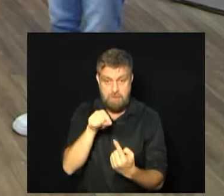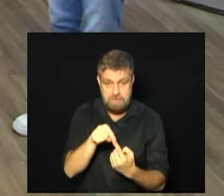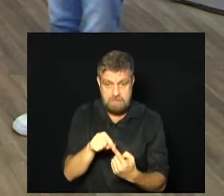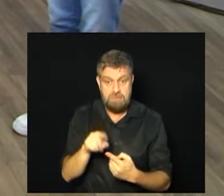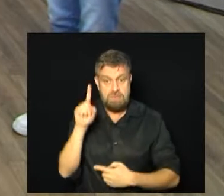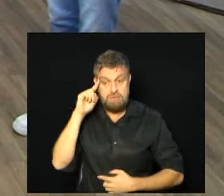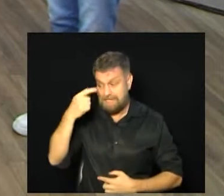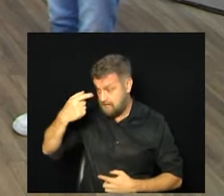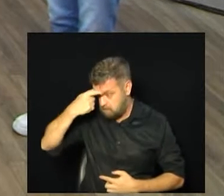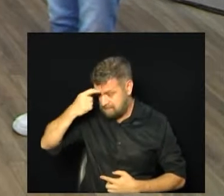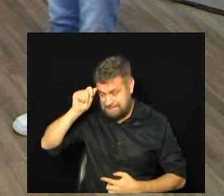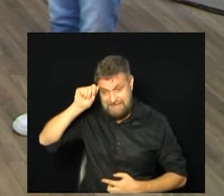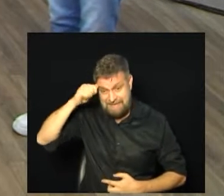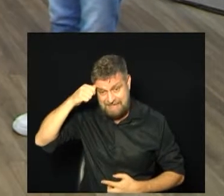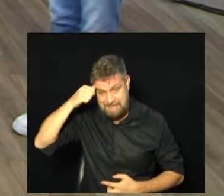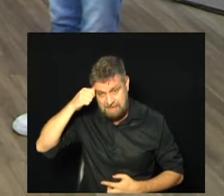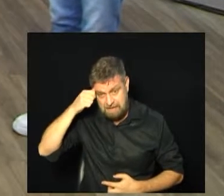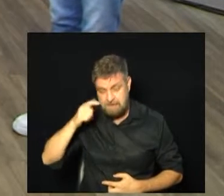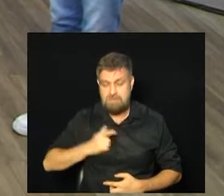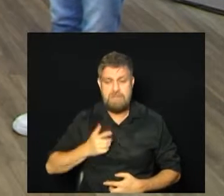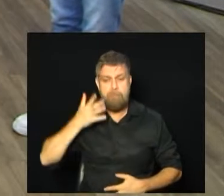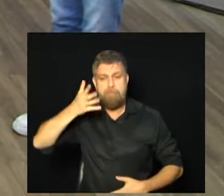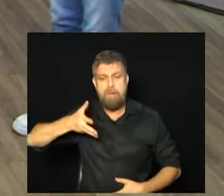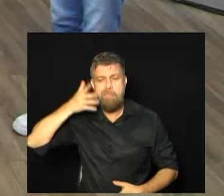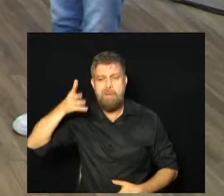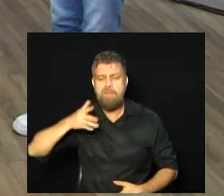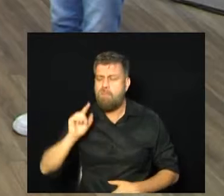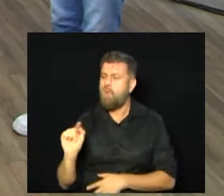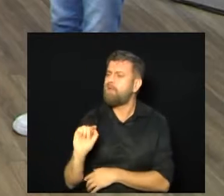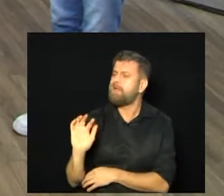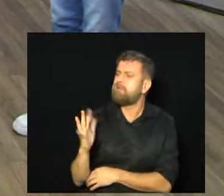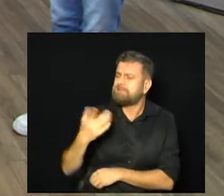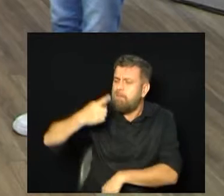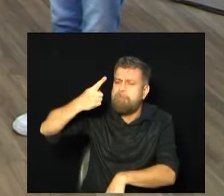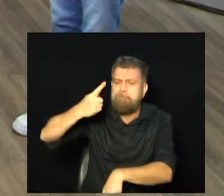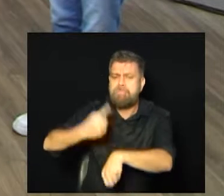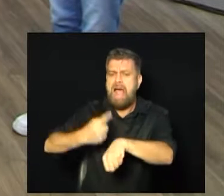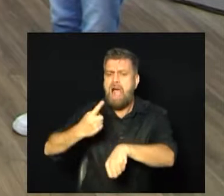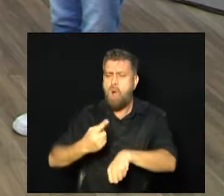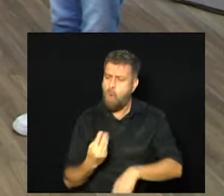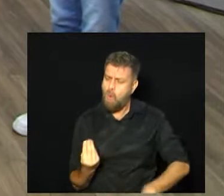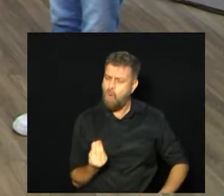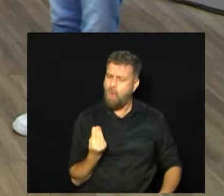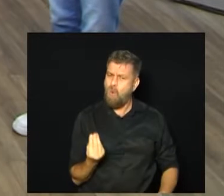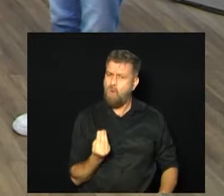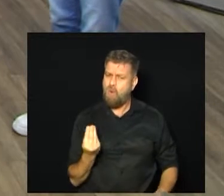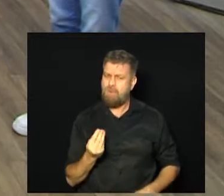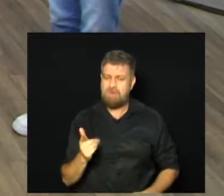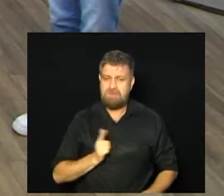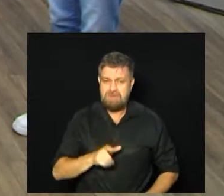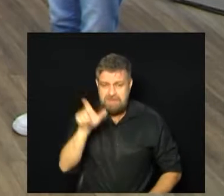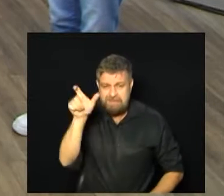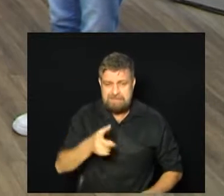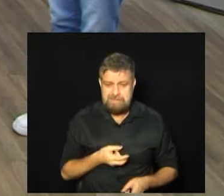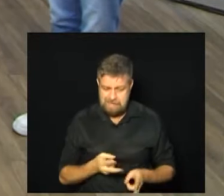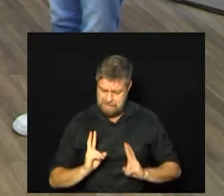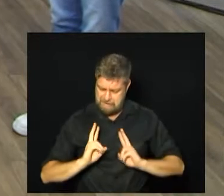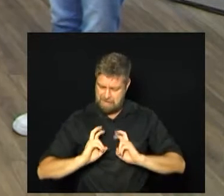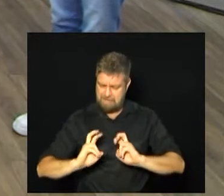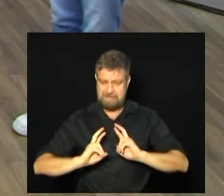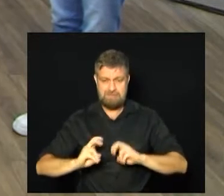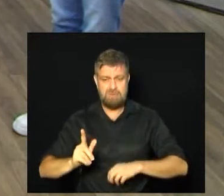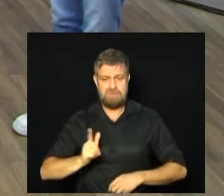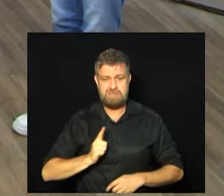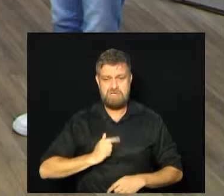negra. Eu queria que a senhora falasse desse discurso e naquele momento, se a senhora percebeu o que estava